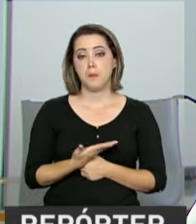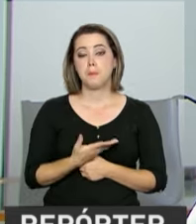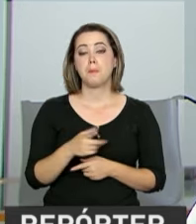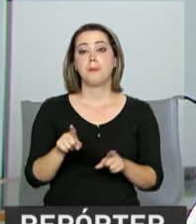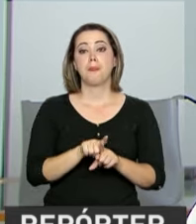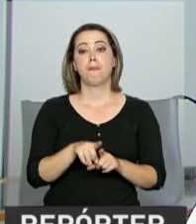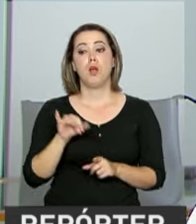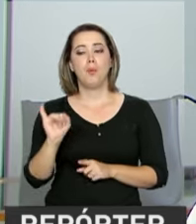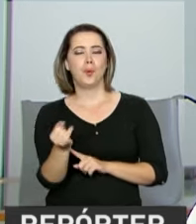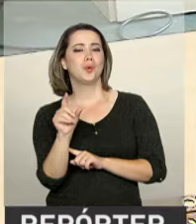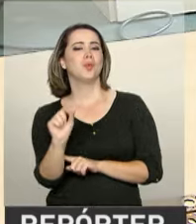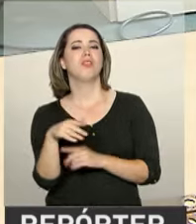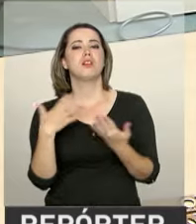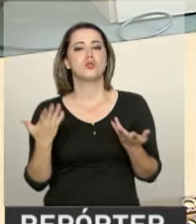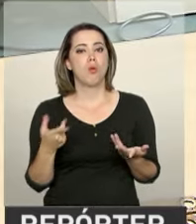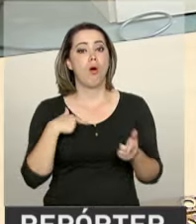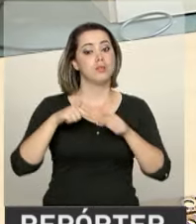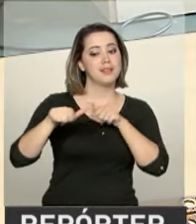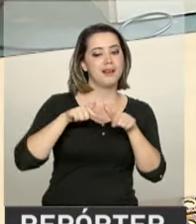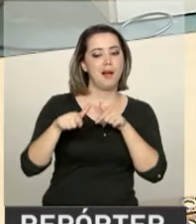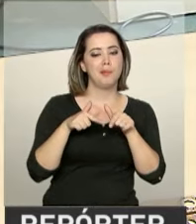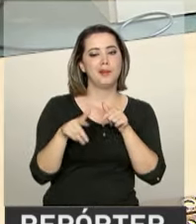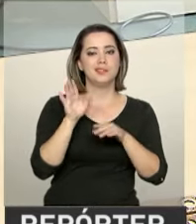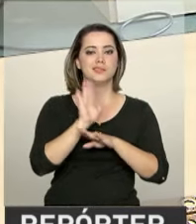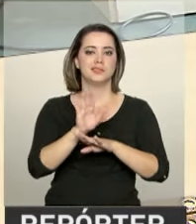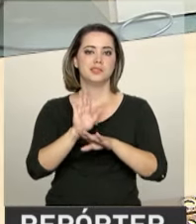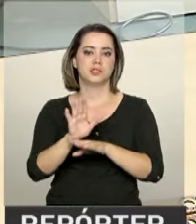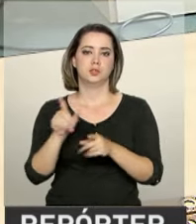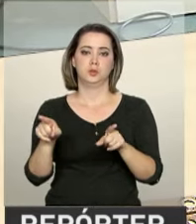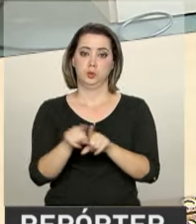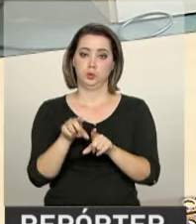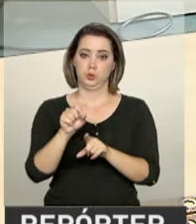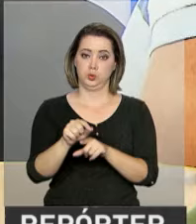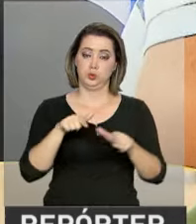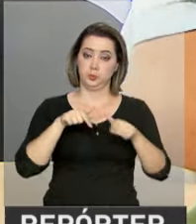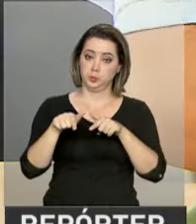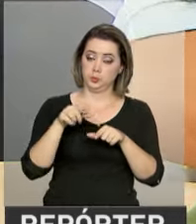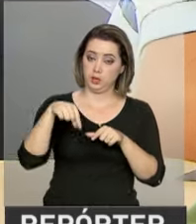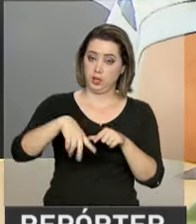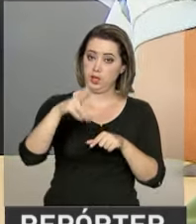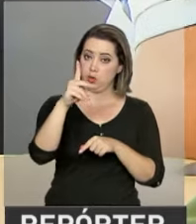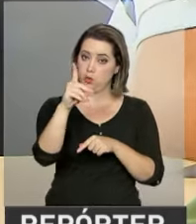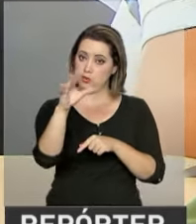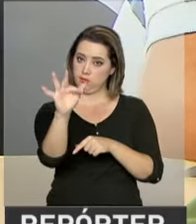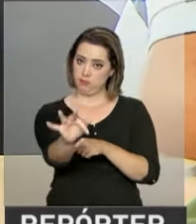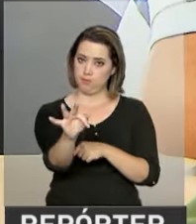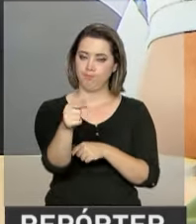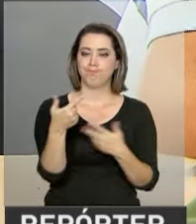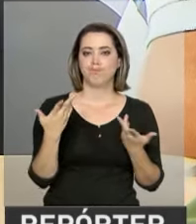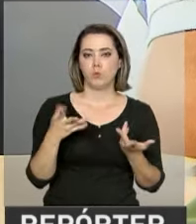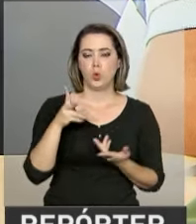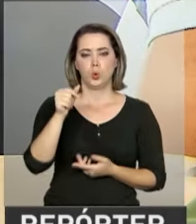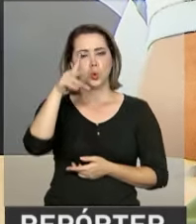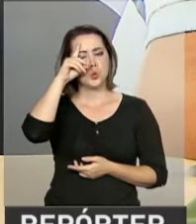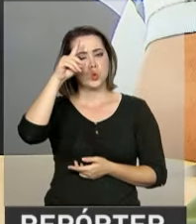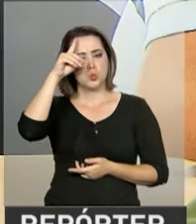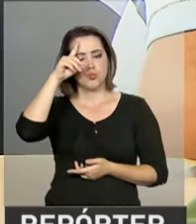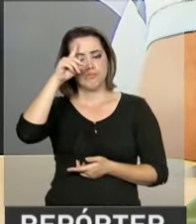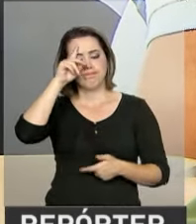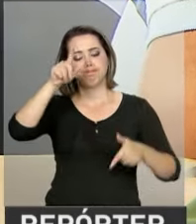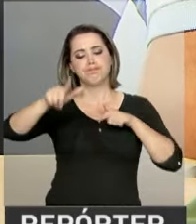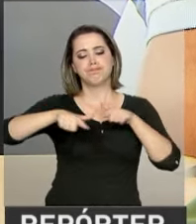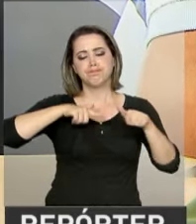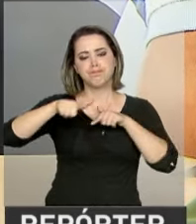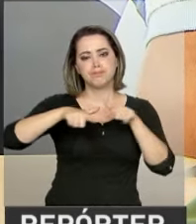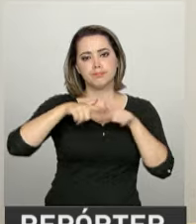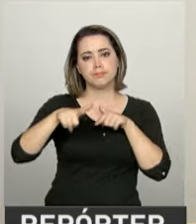Claudiano abraçou foi um emprego na Fundação de Amparo ao Trabalhador do Distrito Federal. Todos os dias ele cumpre com orgulho sua jornada